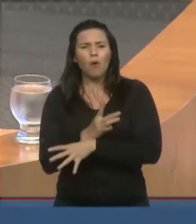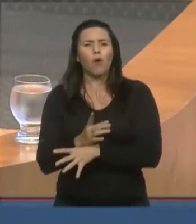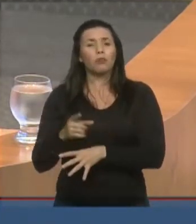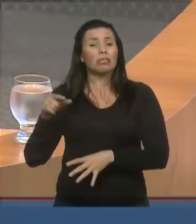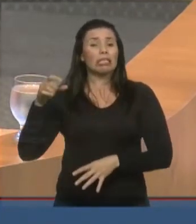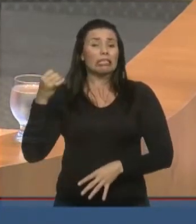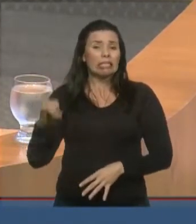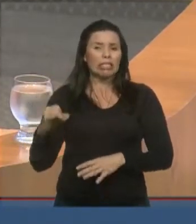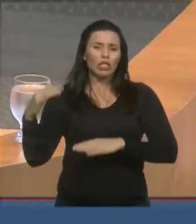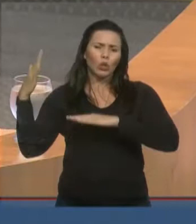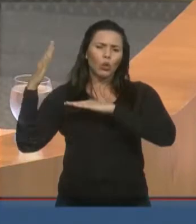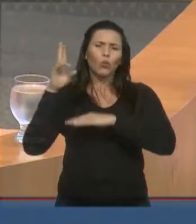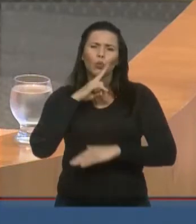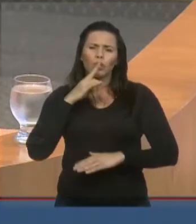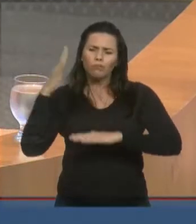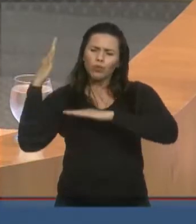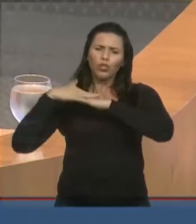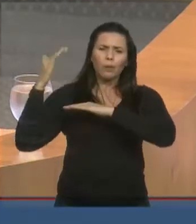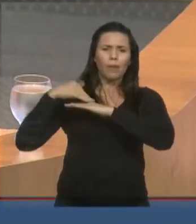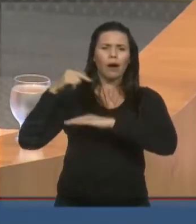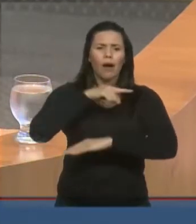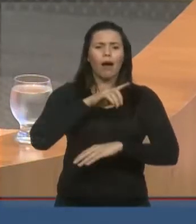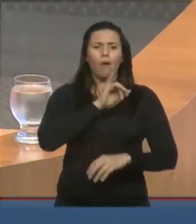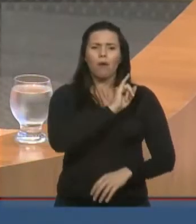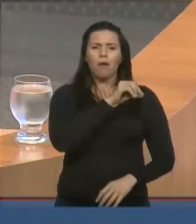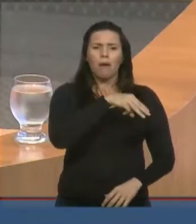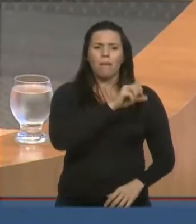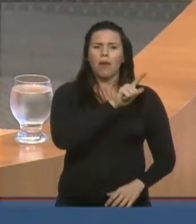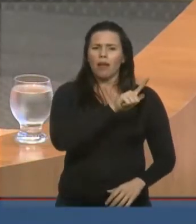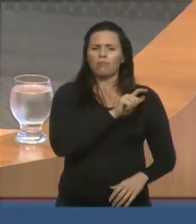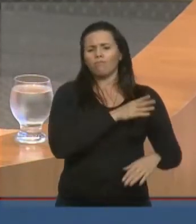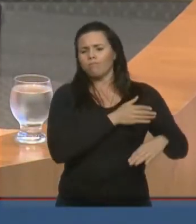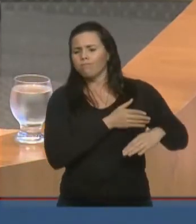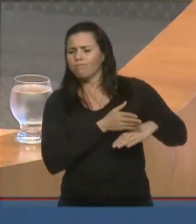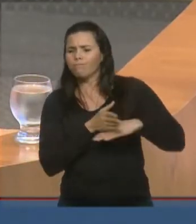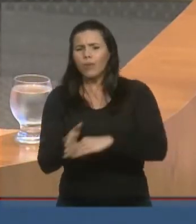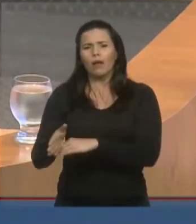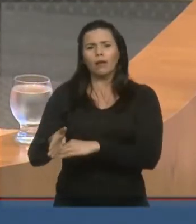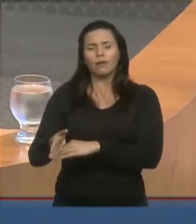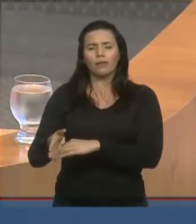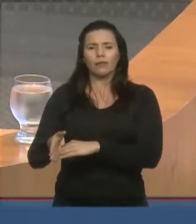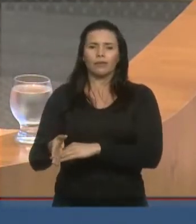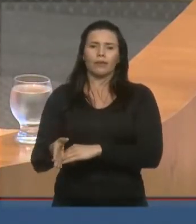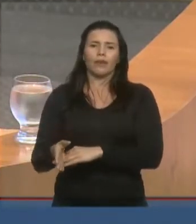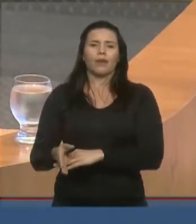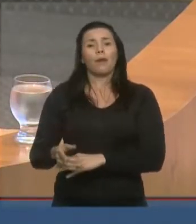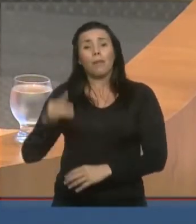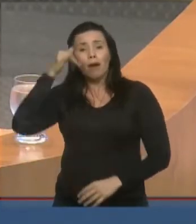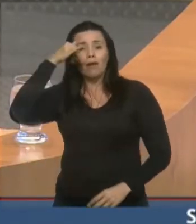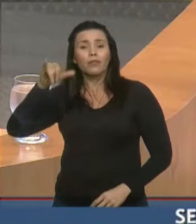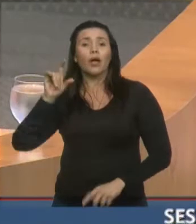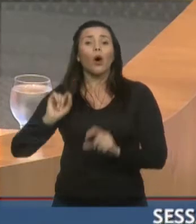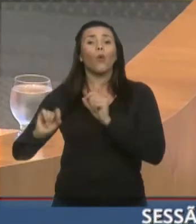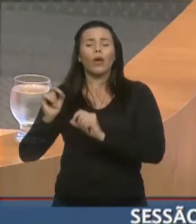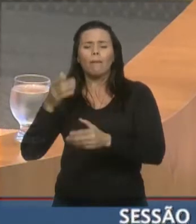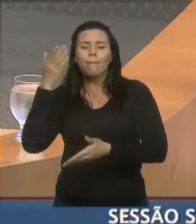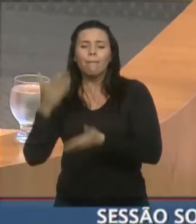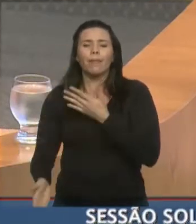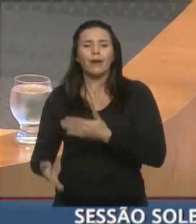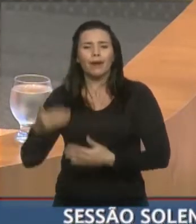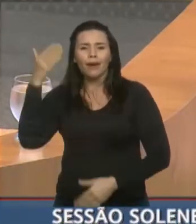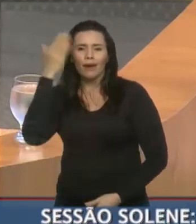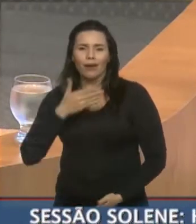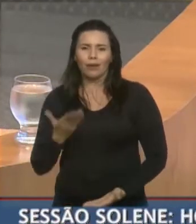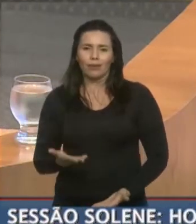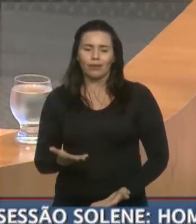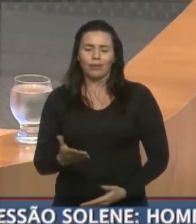vida daqueles menores e de seus familiares. Por fim, o CPTCA, que no próximo dia 15